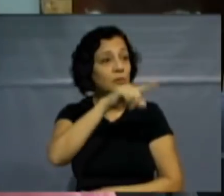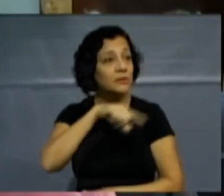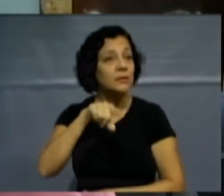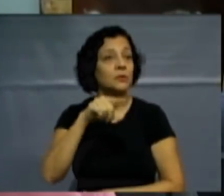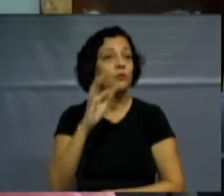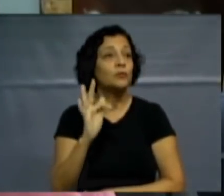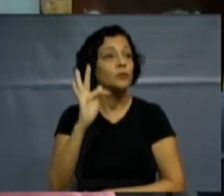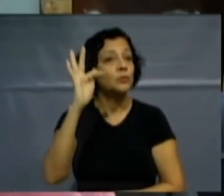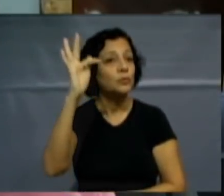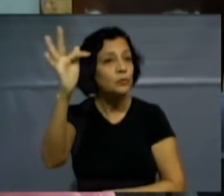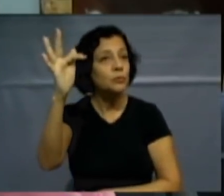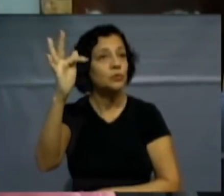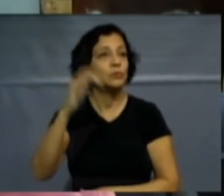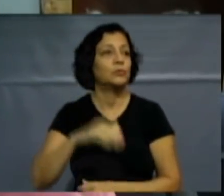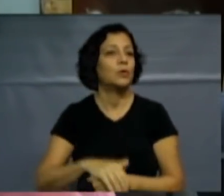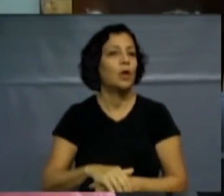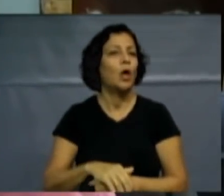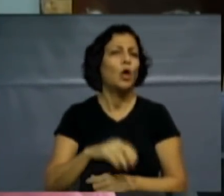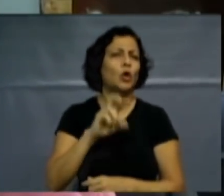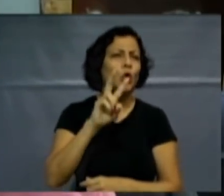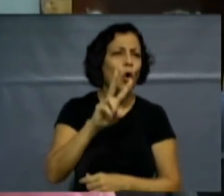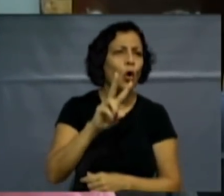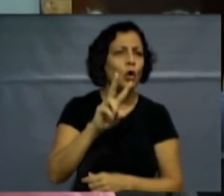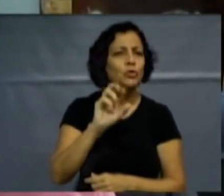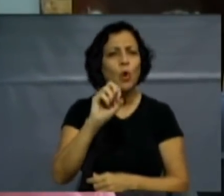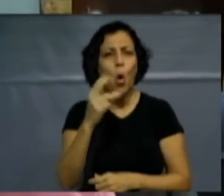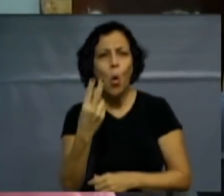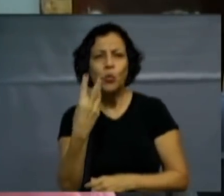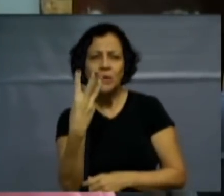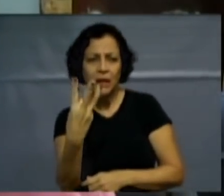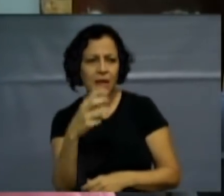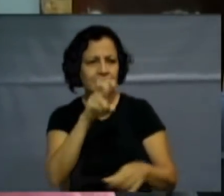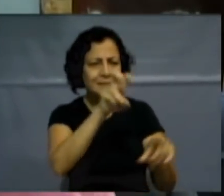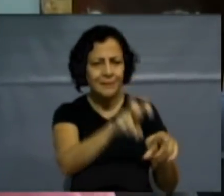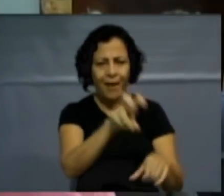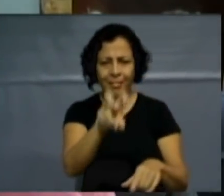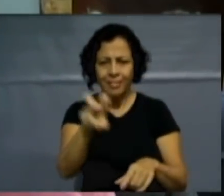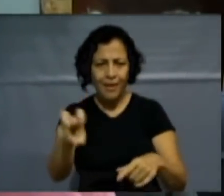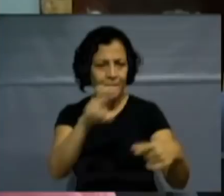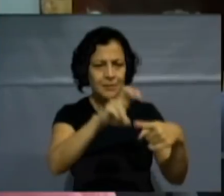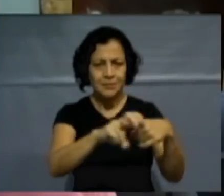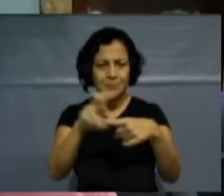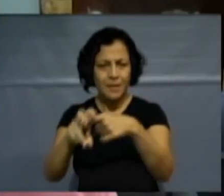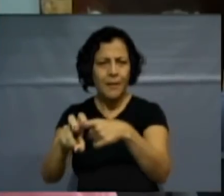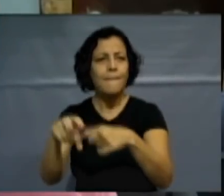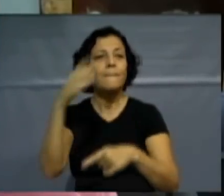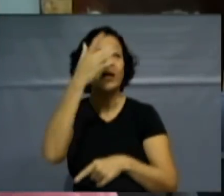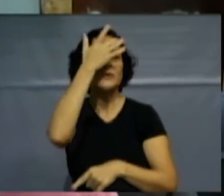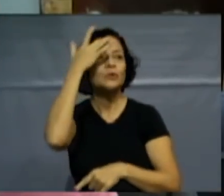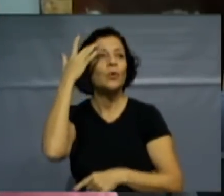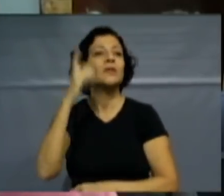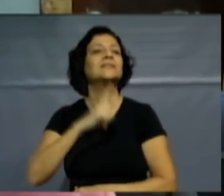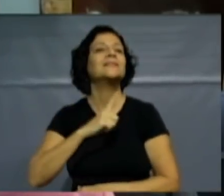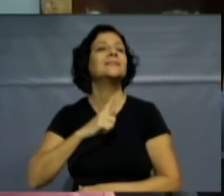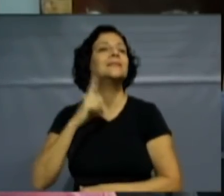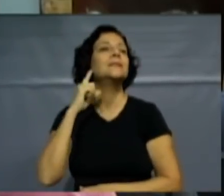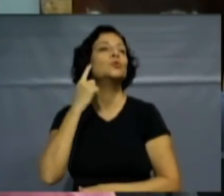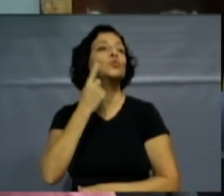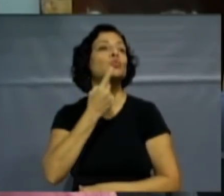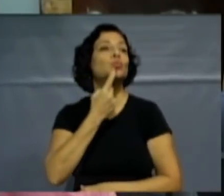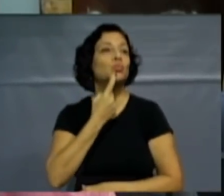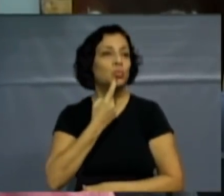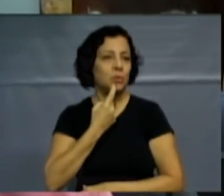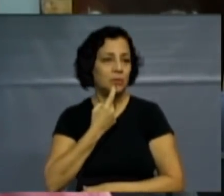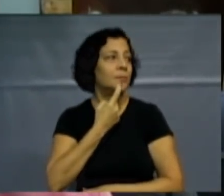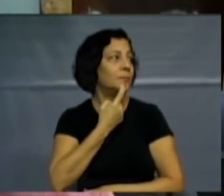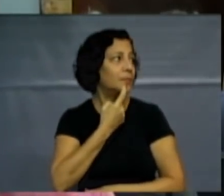aqui uns 2 ou 3 lugares para as pessoas que têm a deficiência auditiva, que é